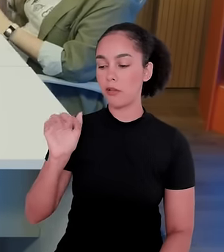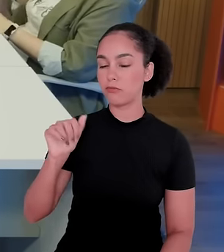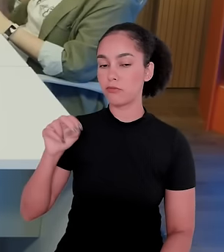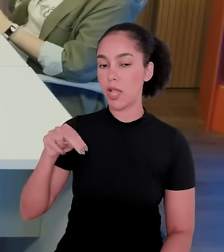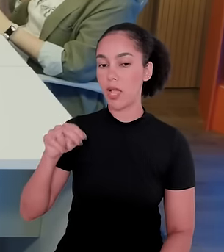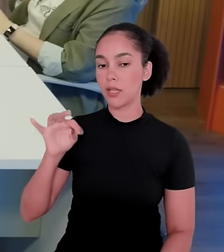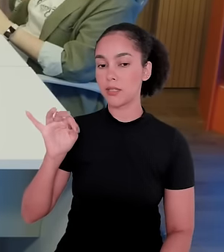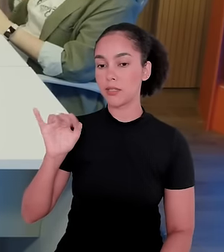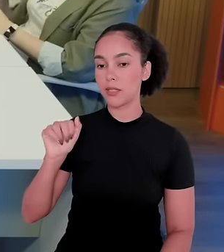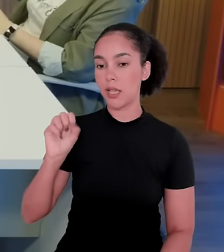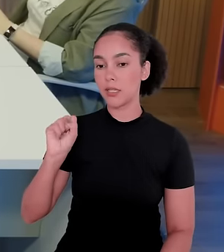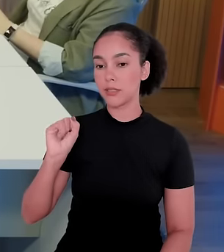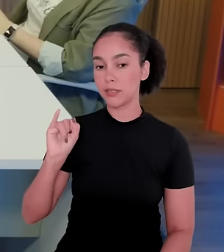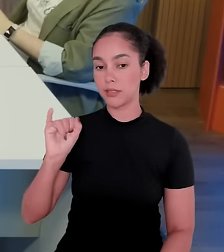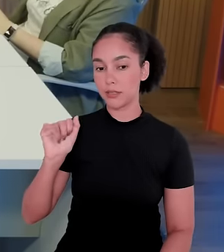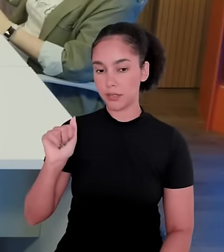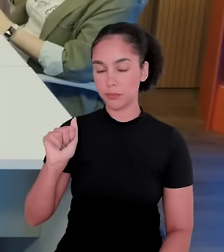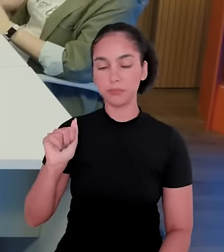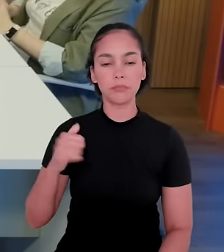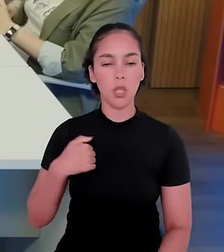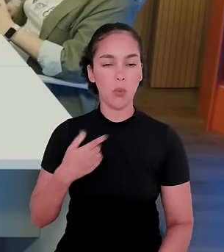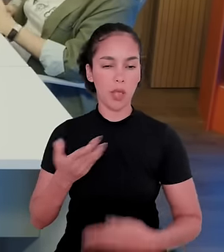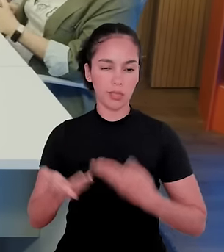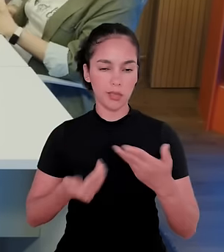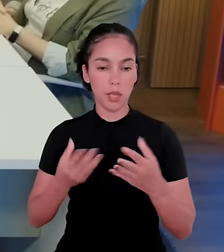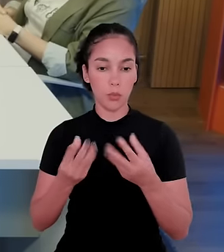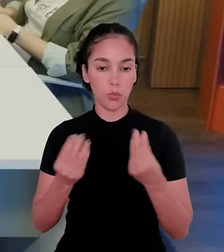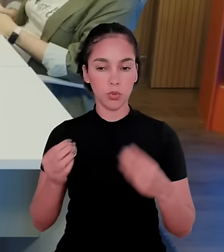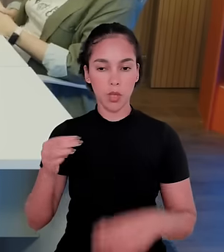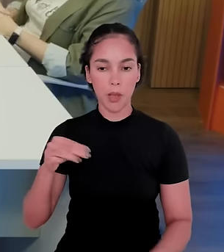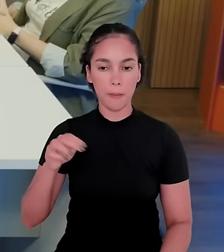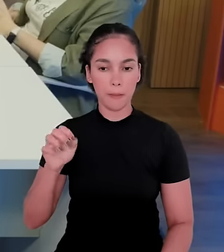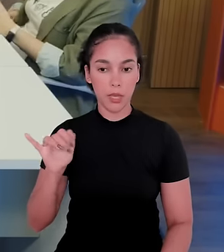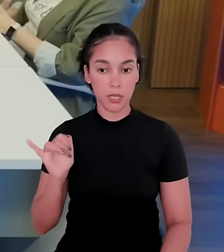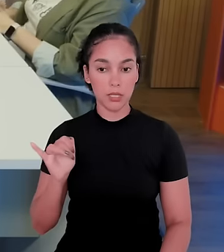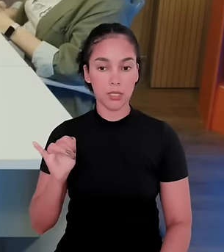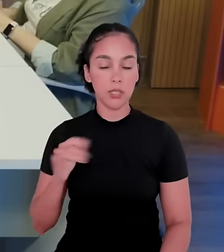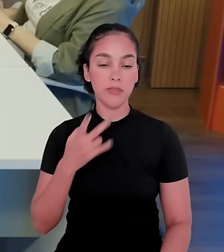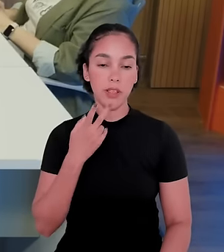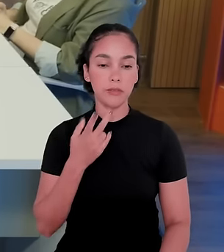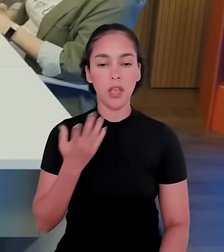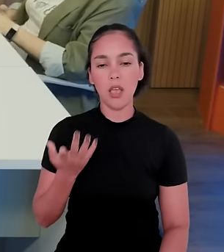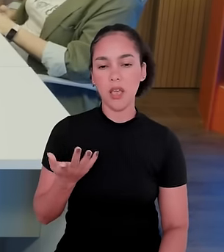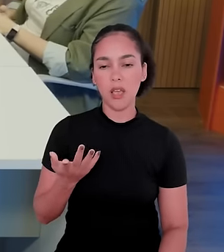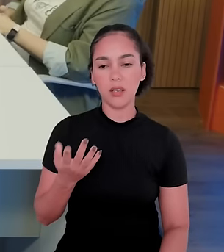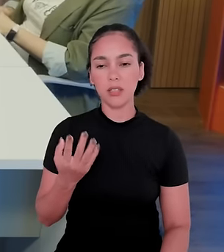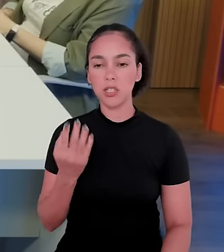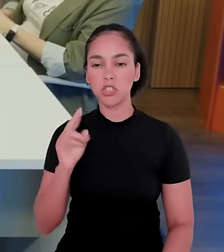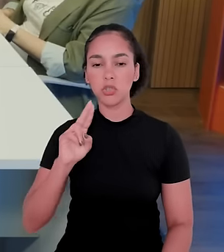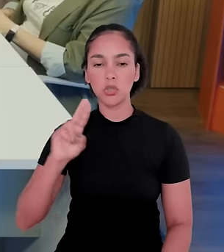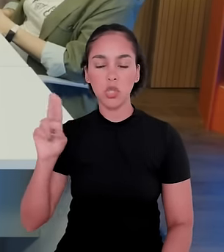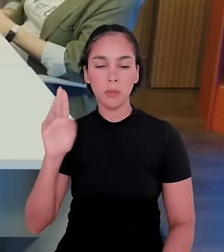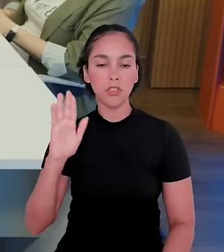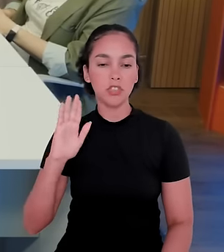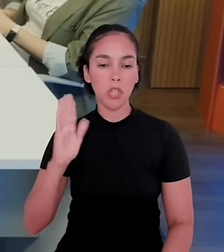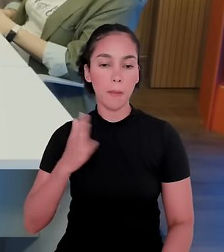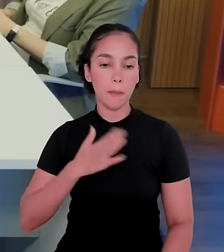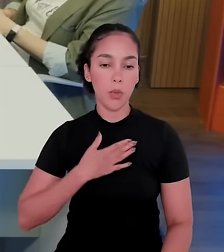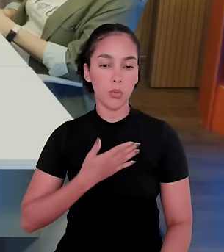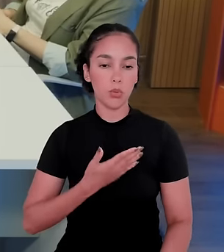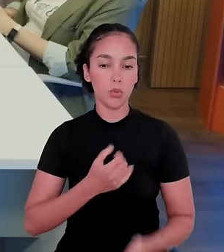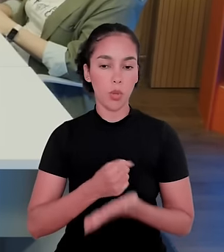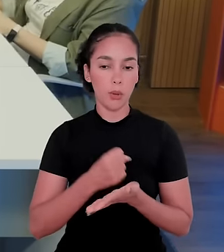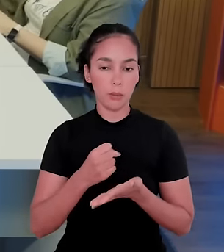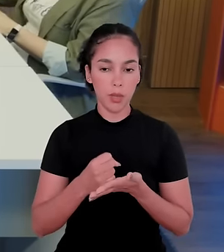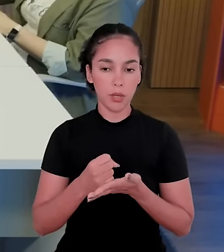pensando porque eu eu atendia muitos mês microempreendedores individuais que eles comentavam que assim ah uma vez que tá lá escrito no meu documento no